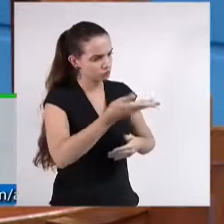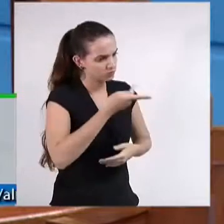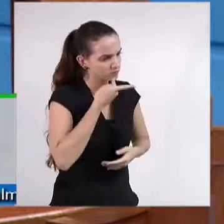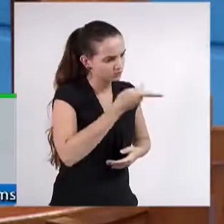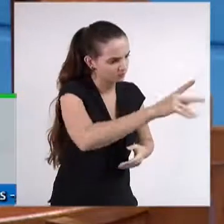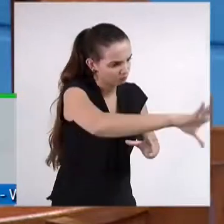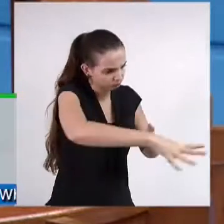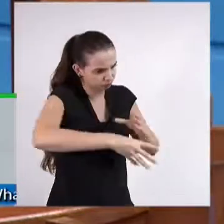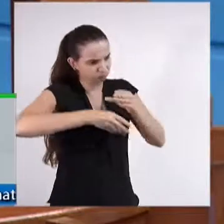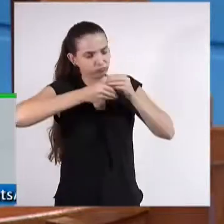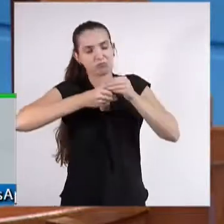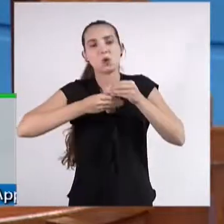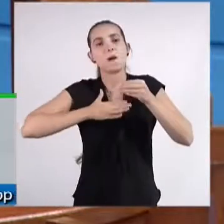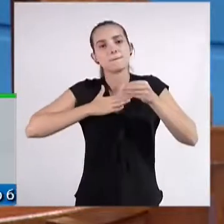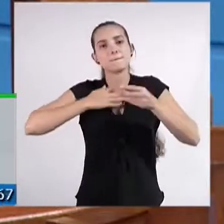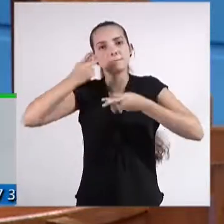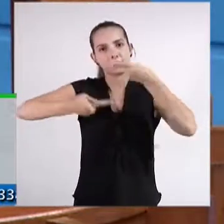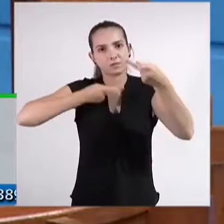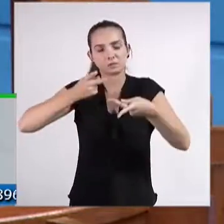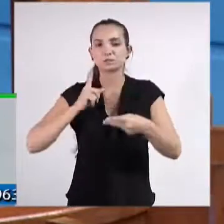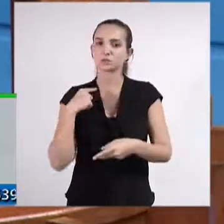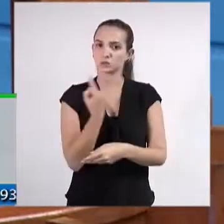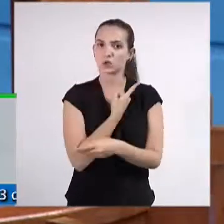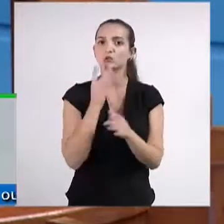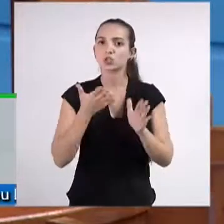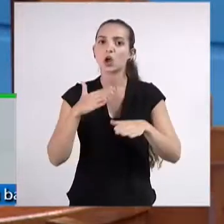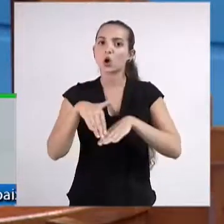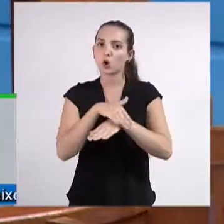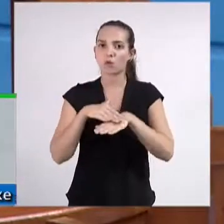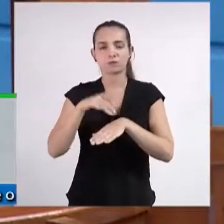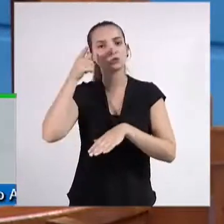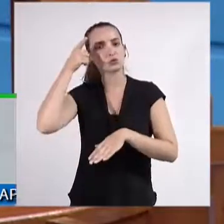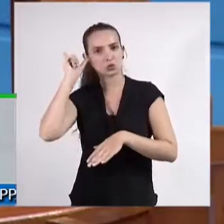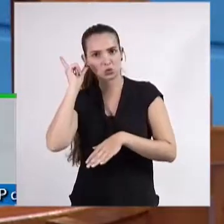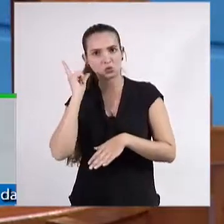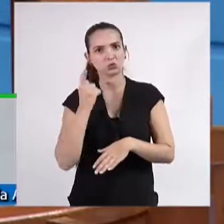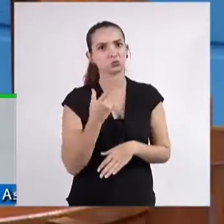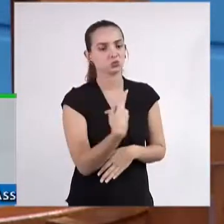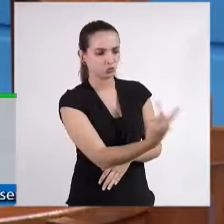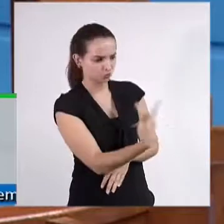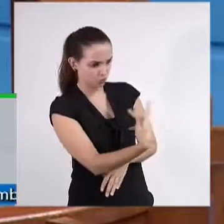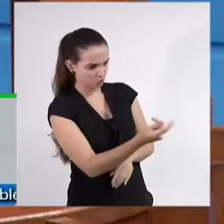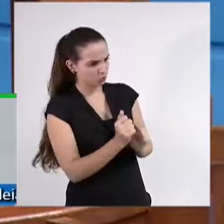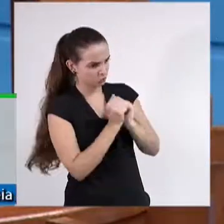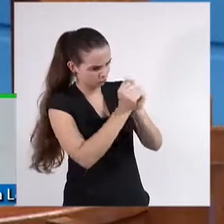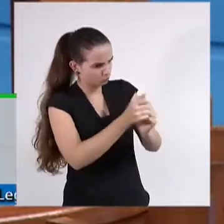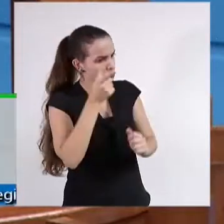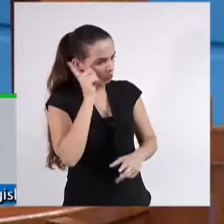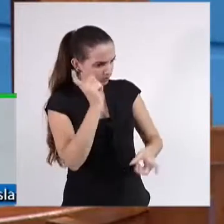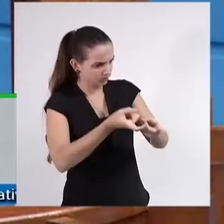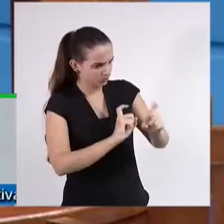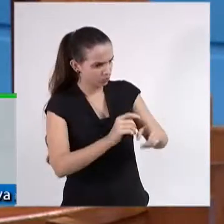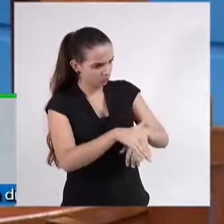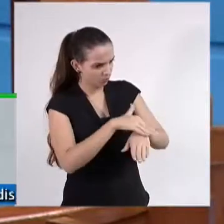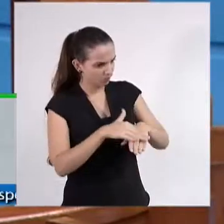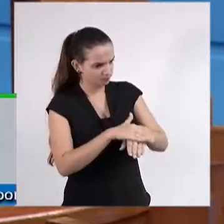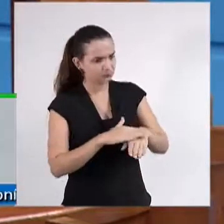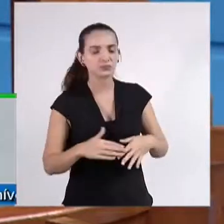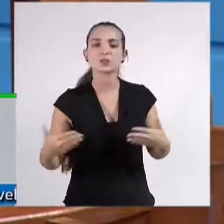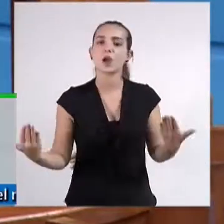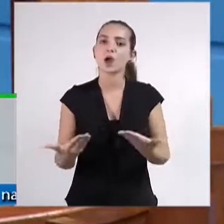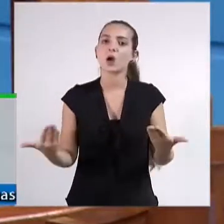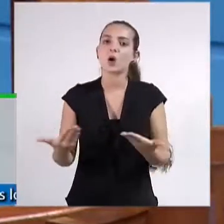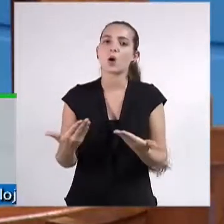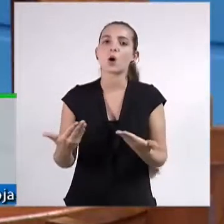palavras de Vossa Excelência ao meu pronunciamento. Nós havíamos conversado ontem na reunião, eu e Vossa Excelência conversamos sobre isso. Agora, há pouco, estava comentando